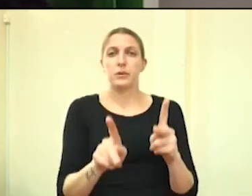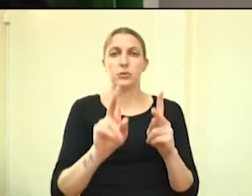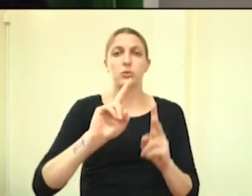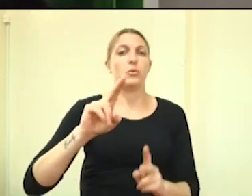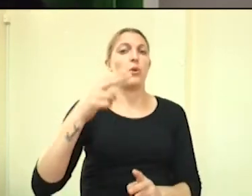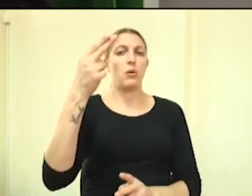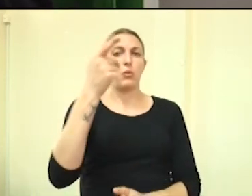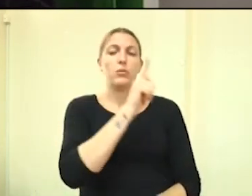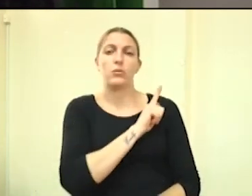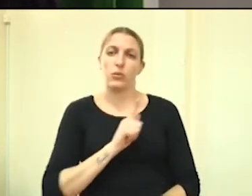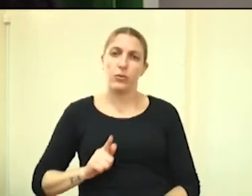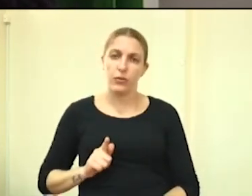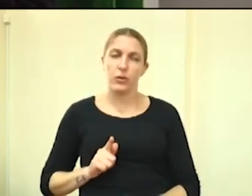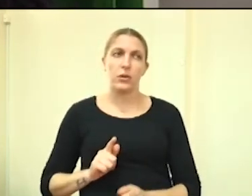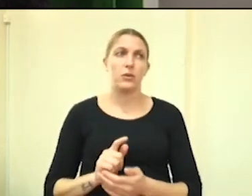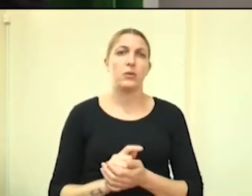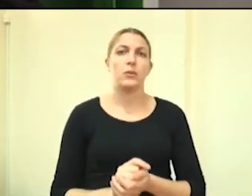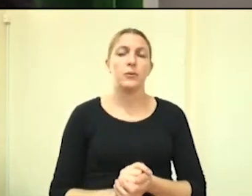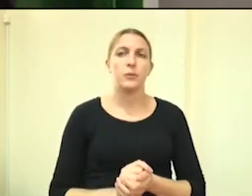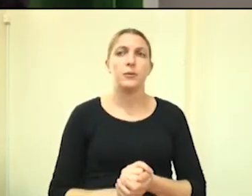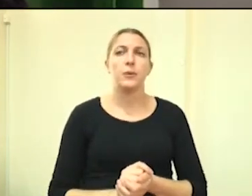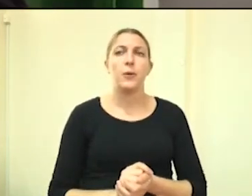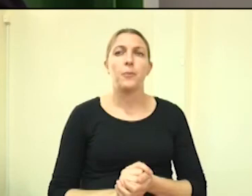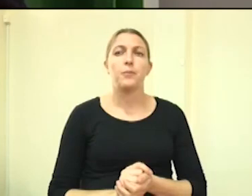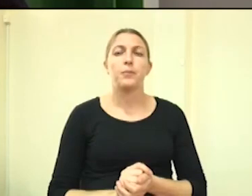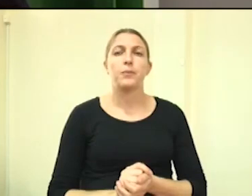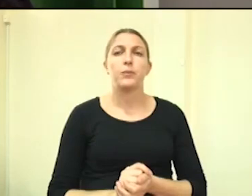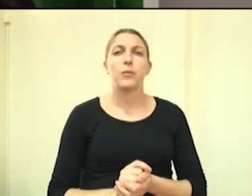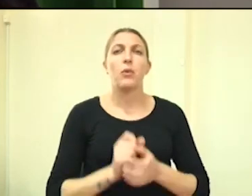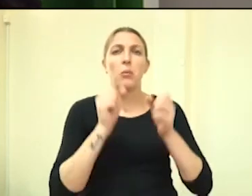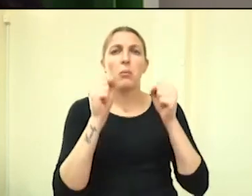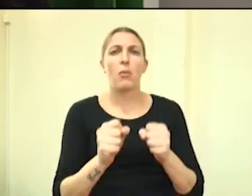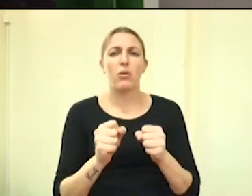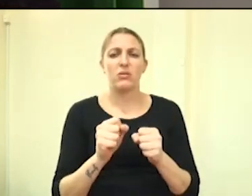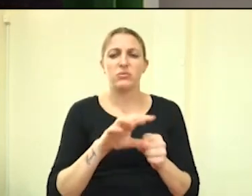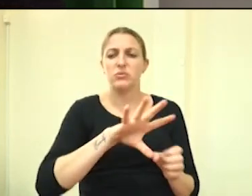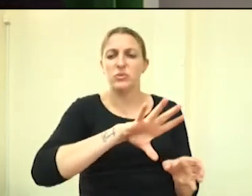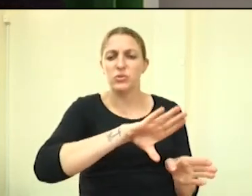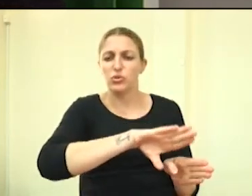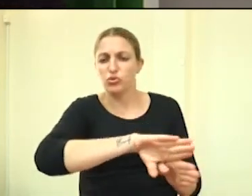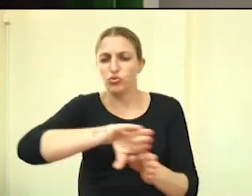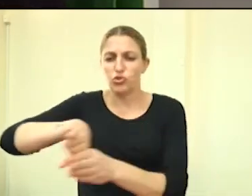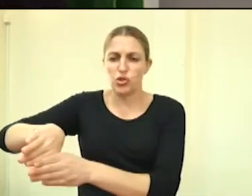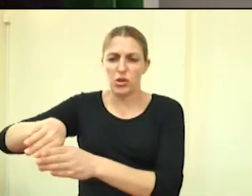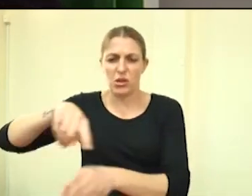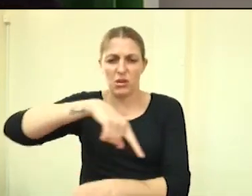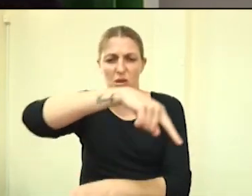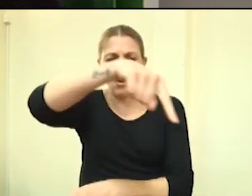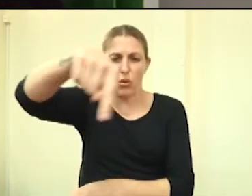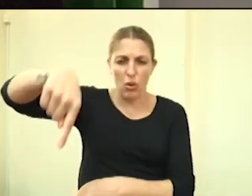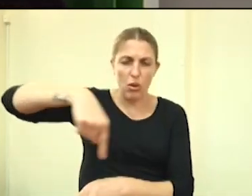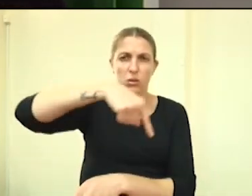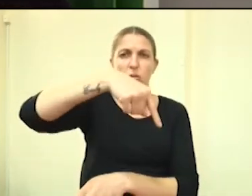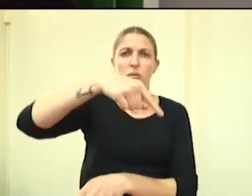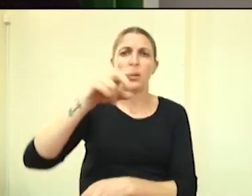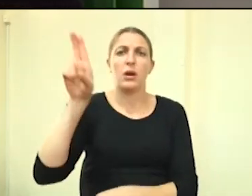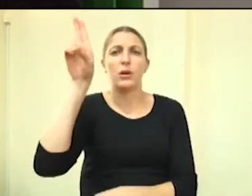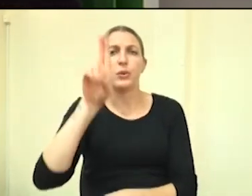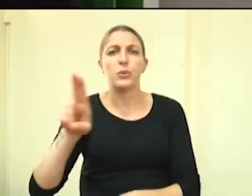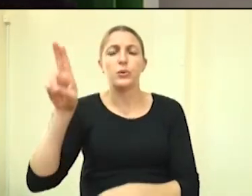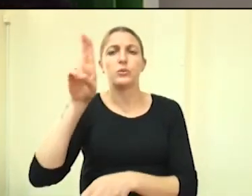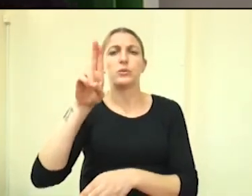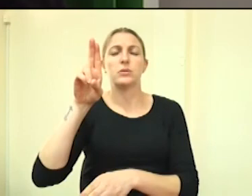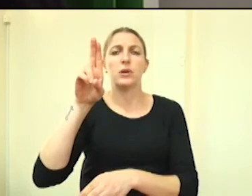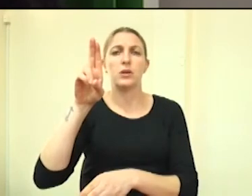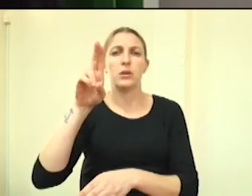reduzir as rotas, essas rótulas ainda já estão ultrapassadas. Bota sinaleira, semáforo, lombada eletrônica.